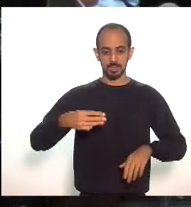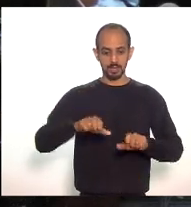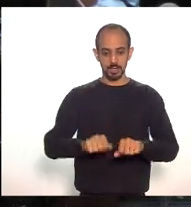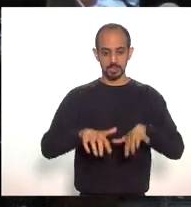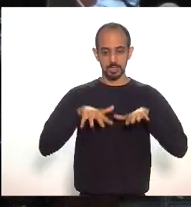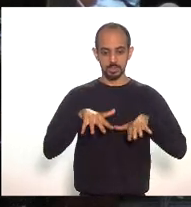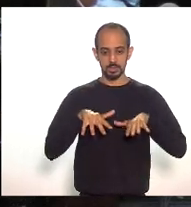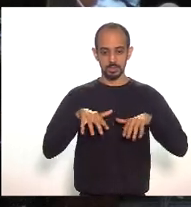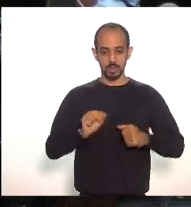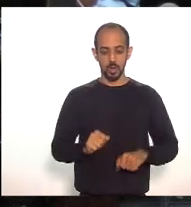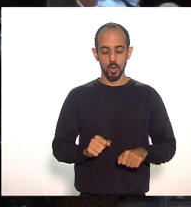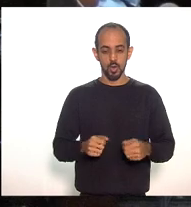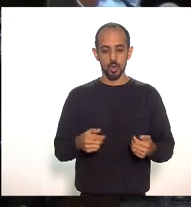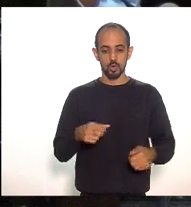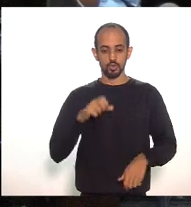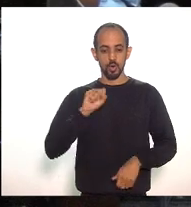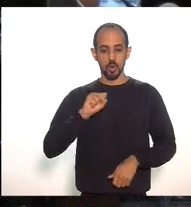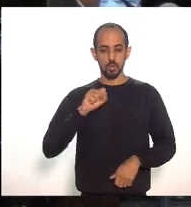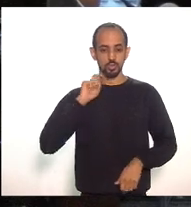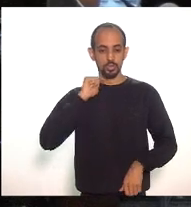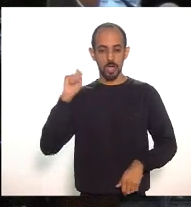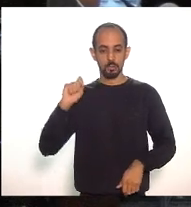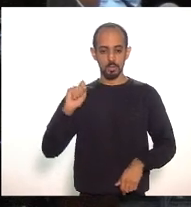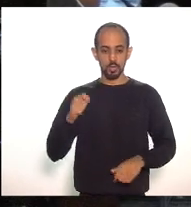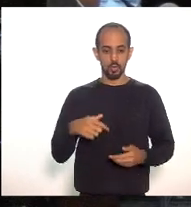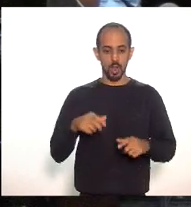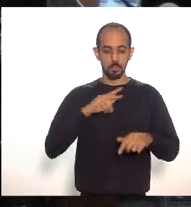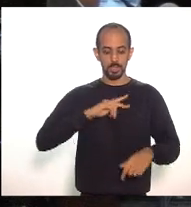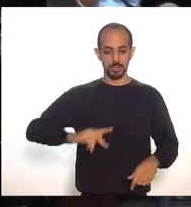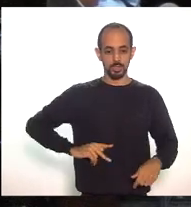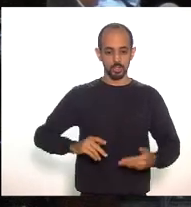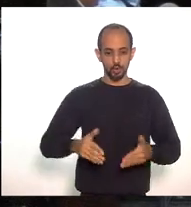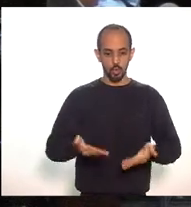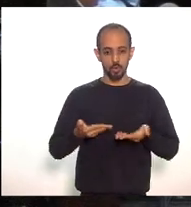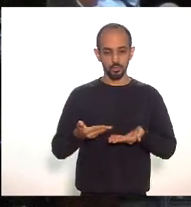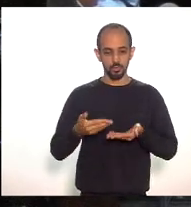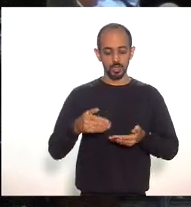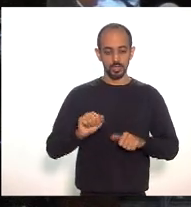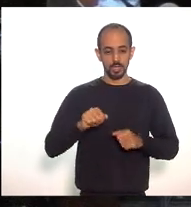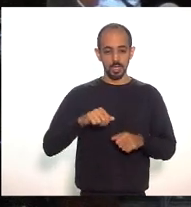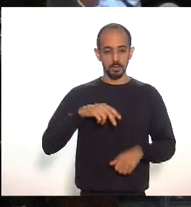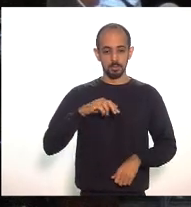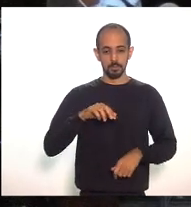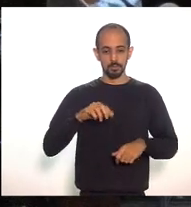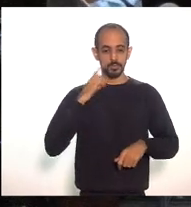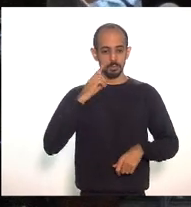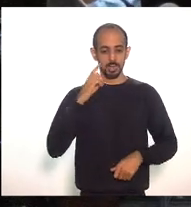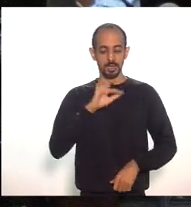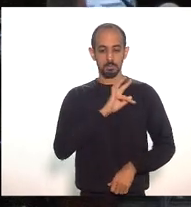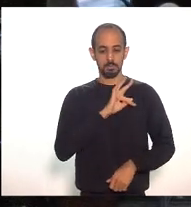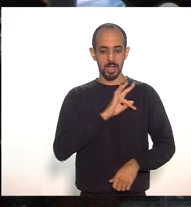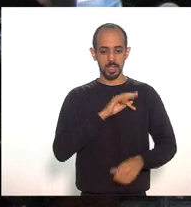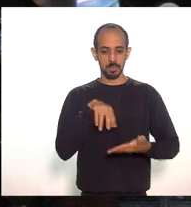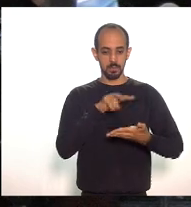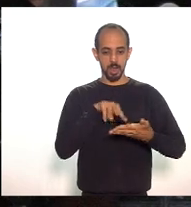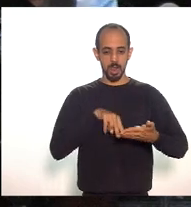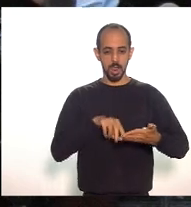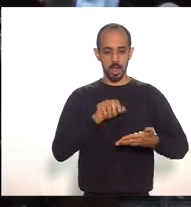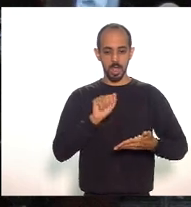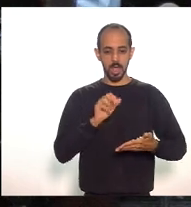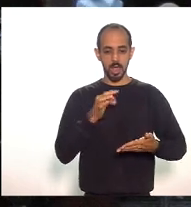sessão extraordinária do dia oito de Abril a presidência convida a deputada Martha Rocha fazer a leitura da ata da sessão